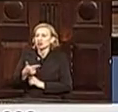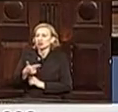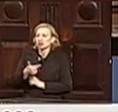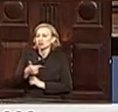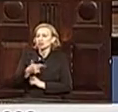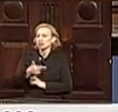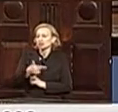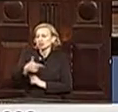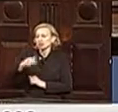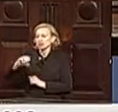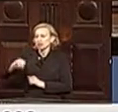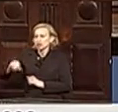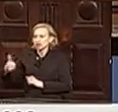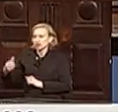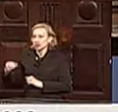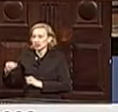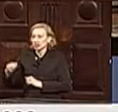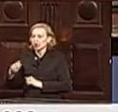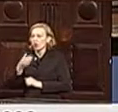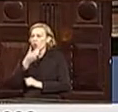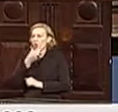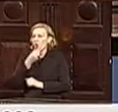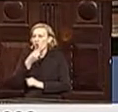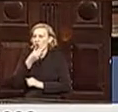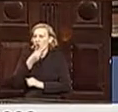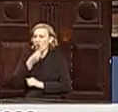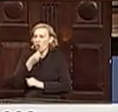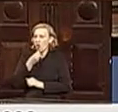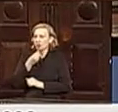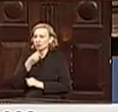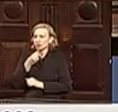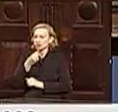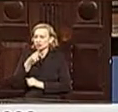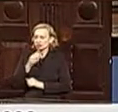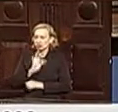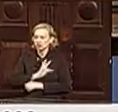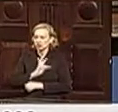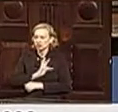ontem foi morto em confronto com